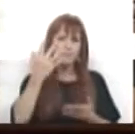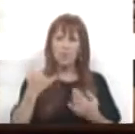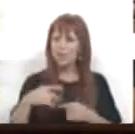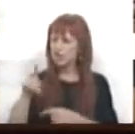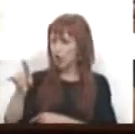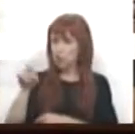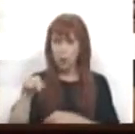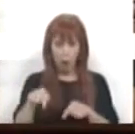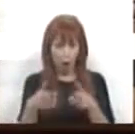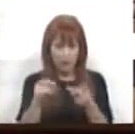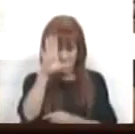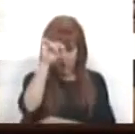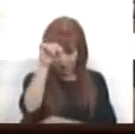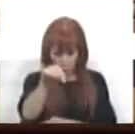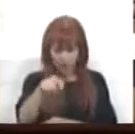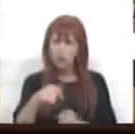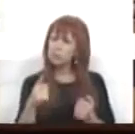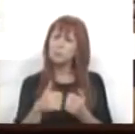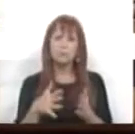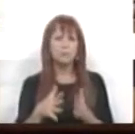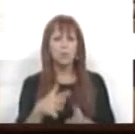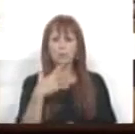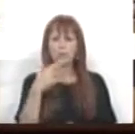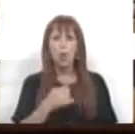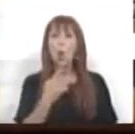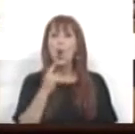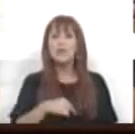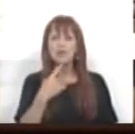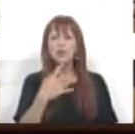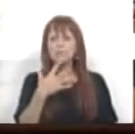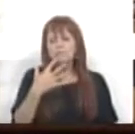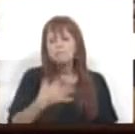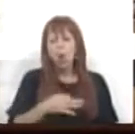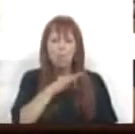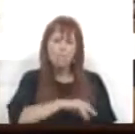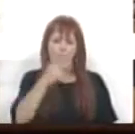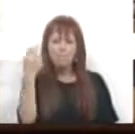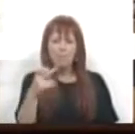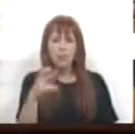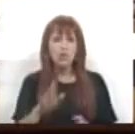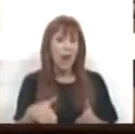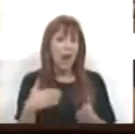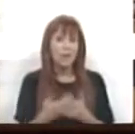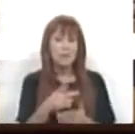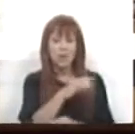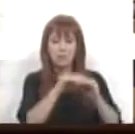Mas na escolha deste Orçamento de Estado são todas, e eu repito, todas as pensões até